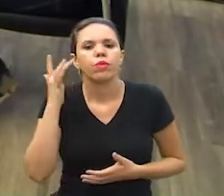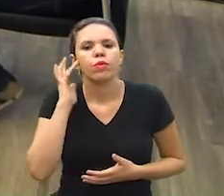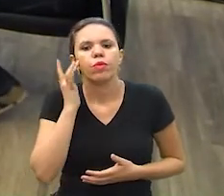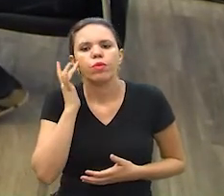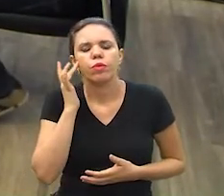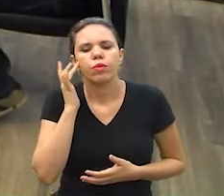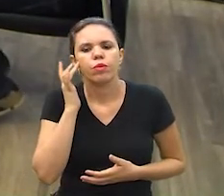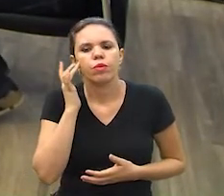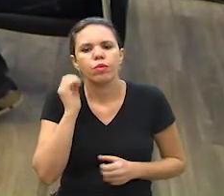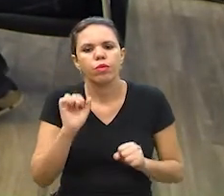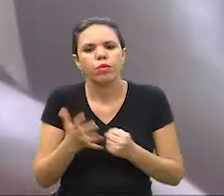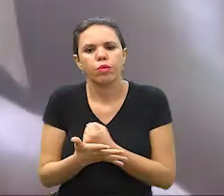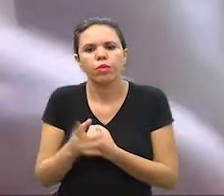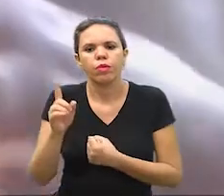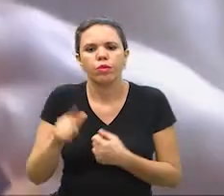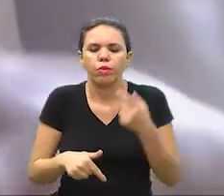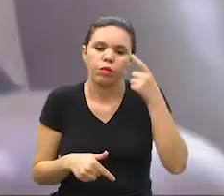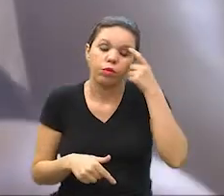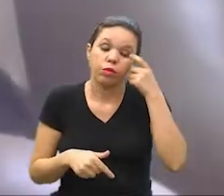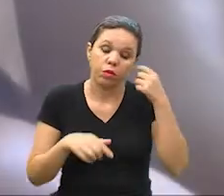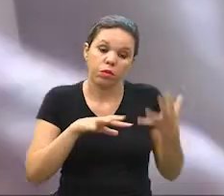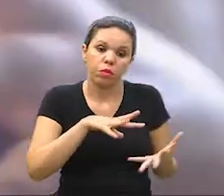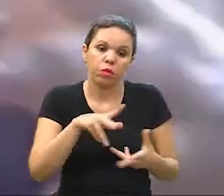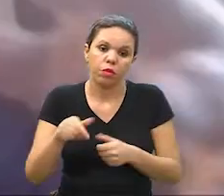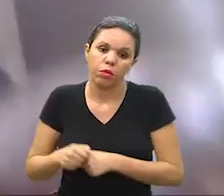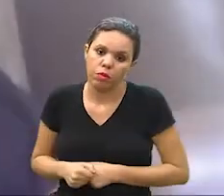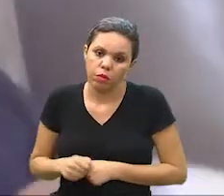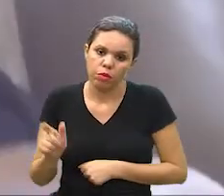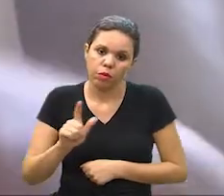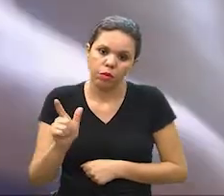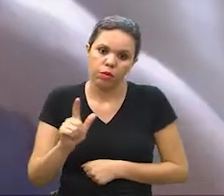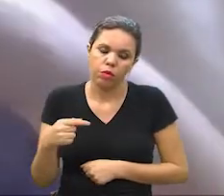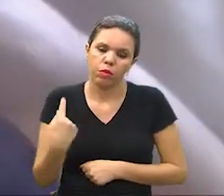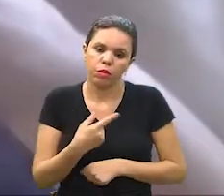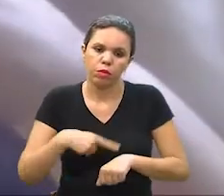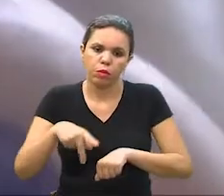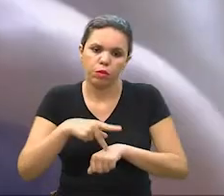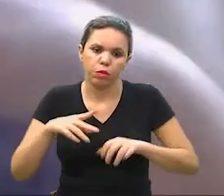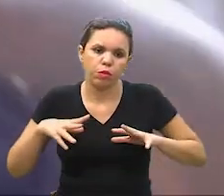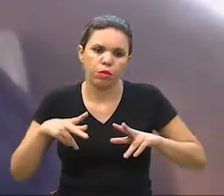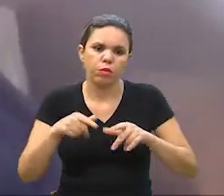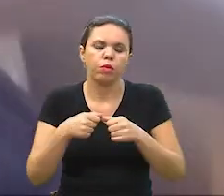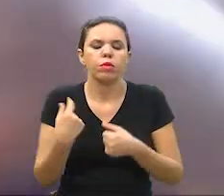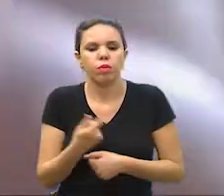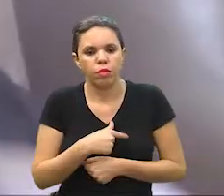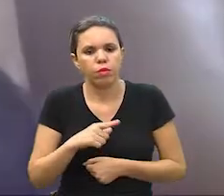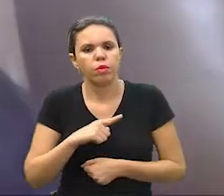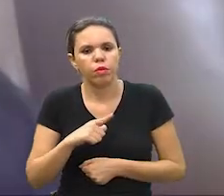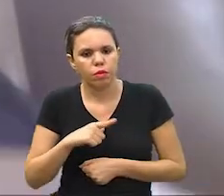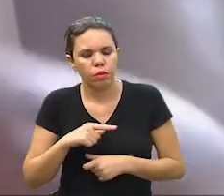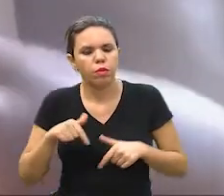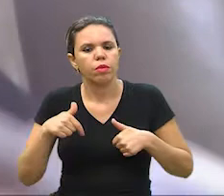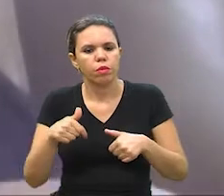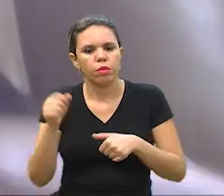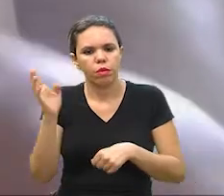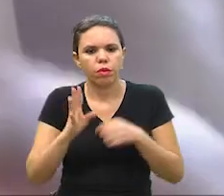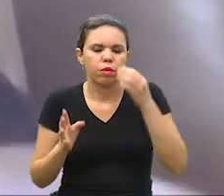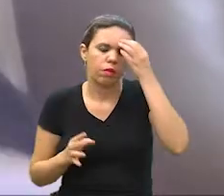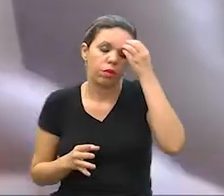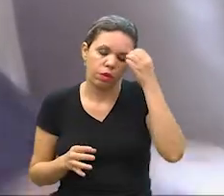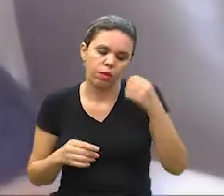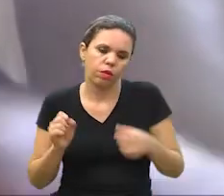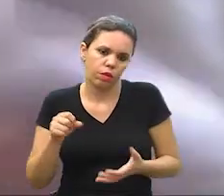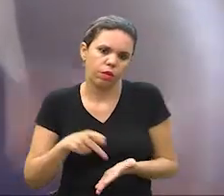acho que a pandemia é mundial, claro, pega o nosso país todo, a gente tem que ter ações nacionais,